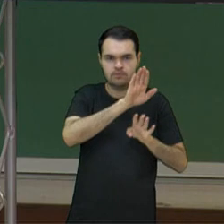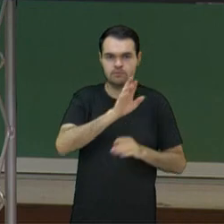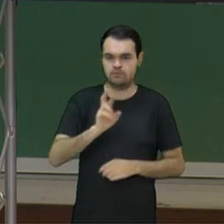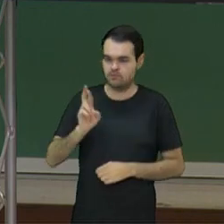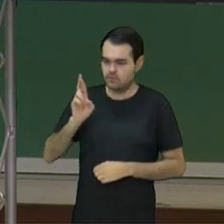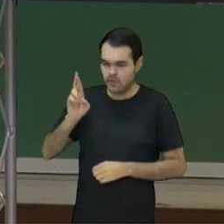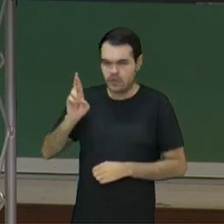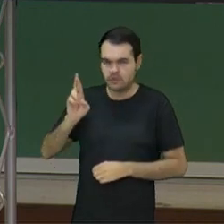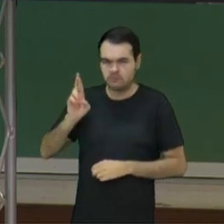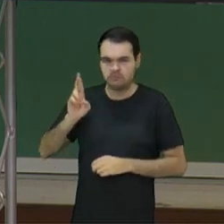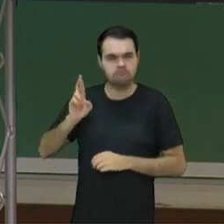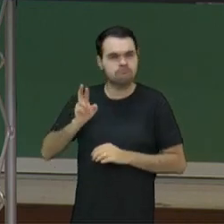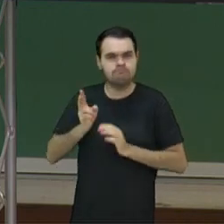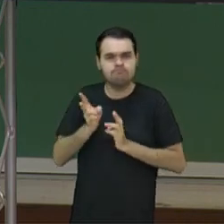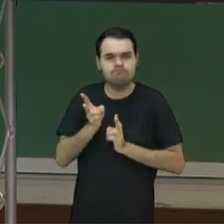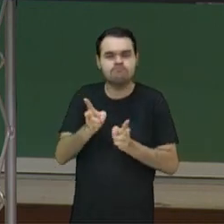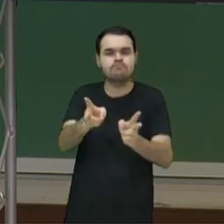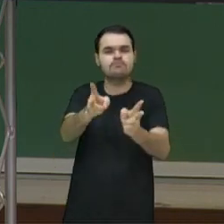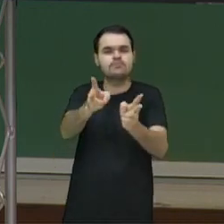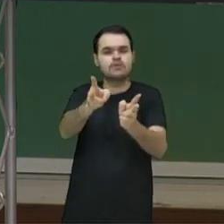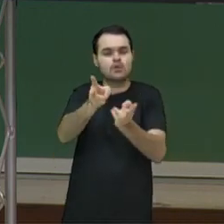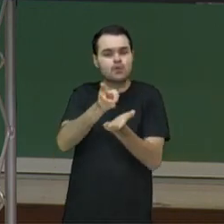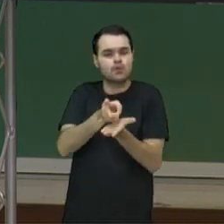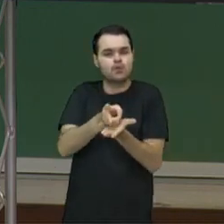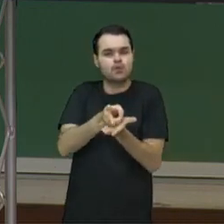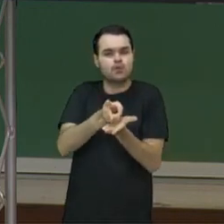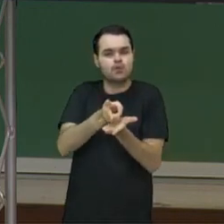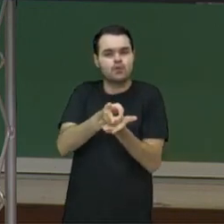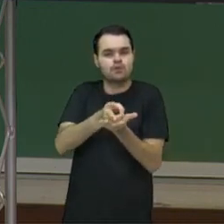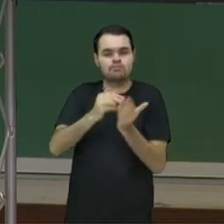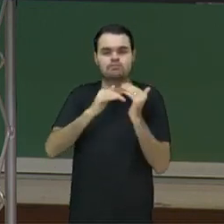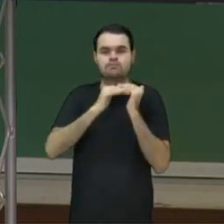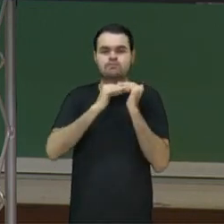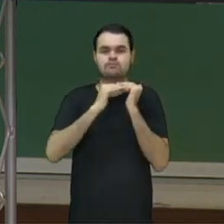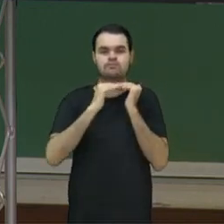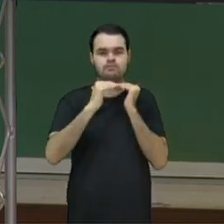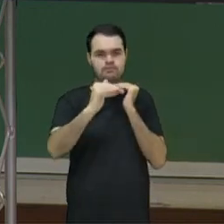mantém constante. Essa foi o esquema assim,